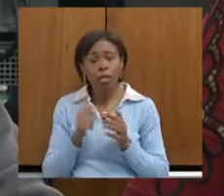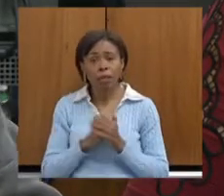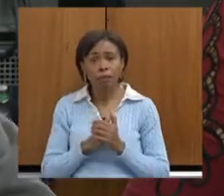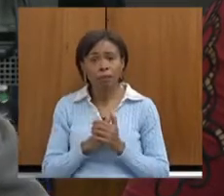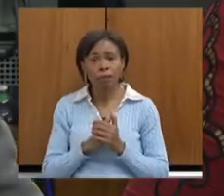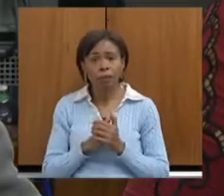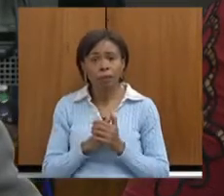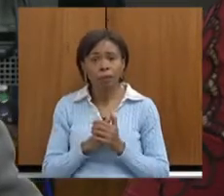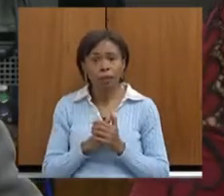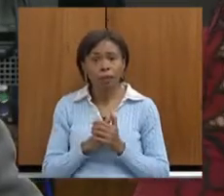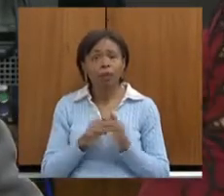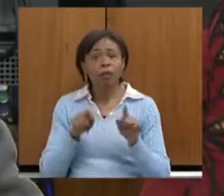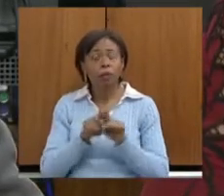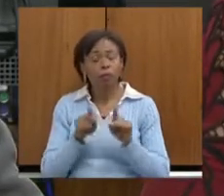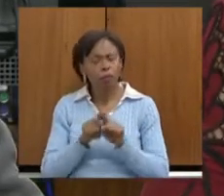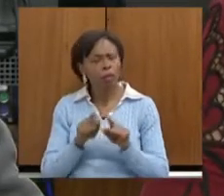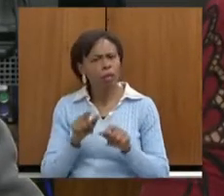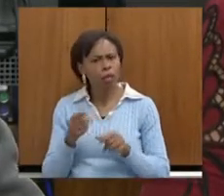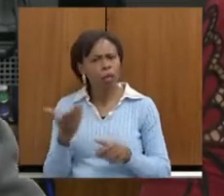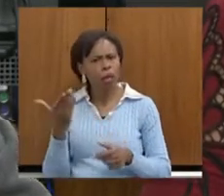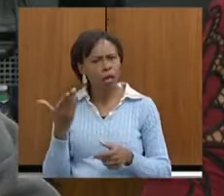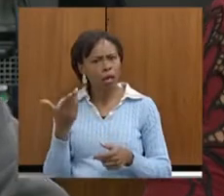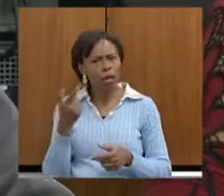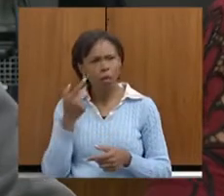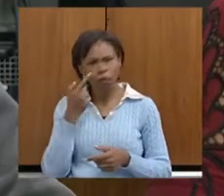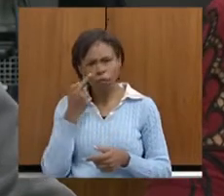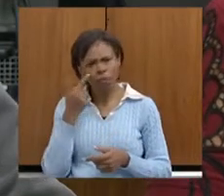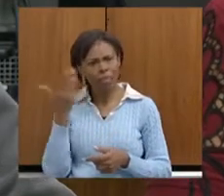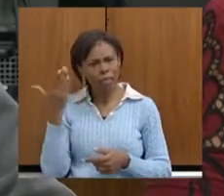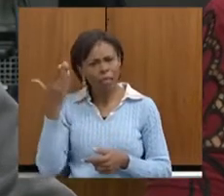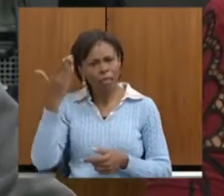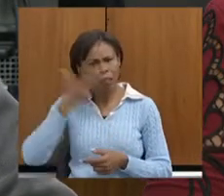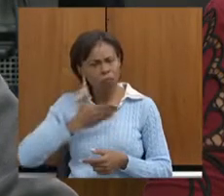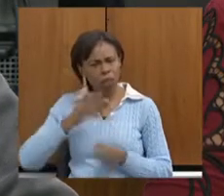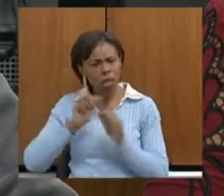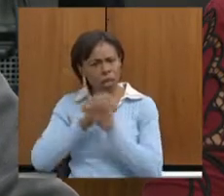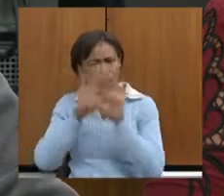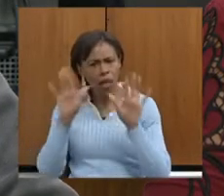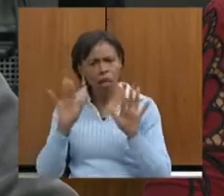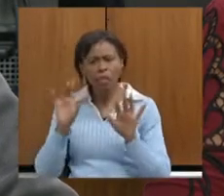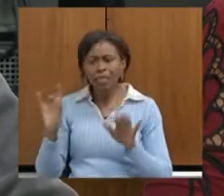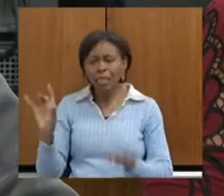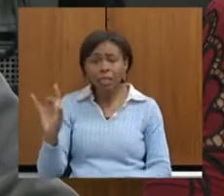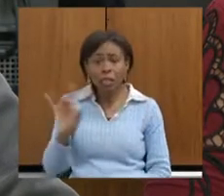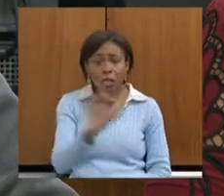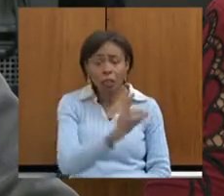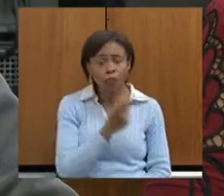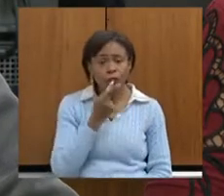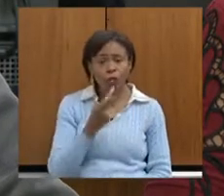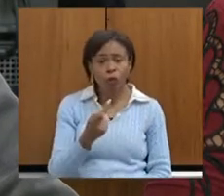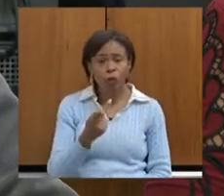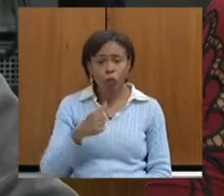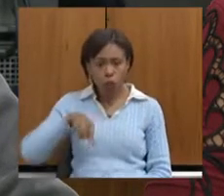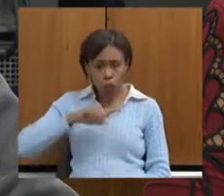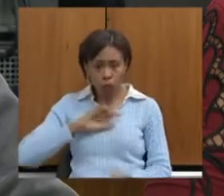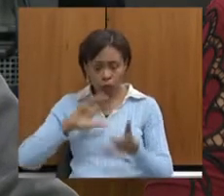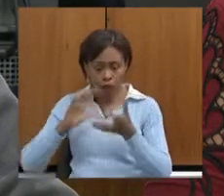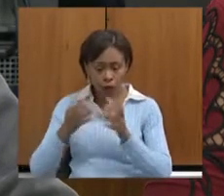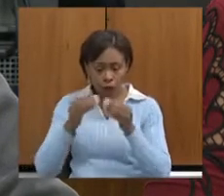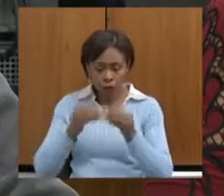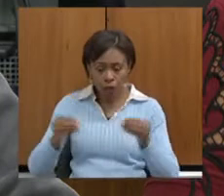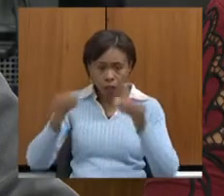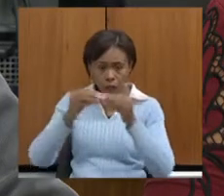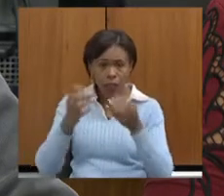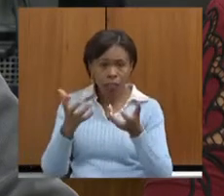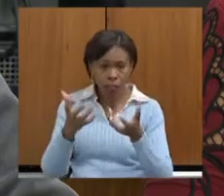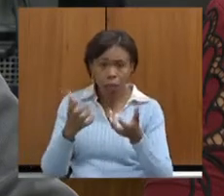gente é muito nítido gente em toda tejidos aqui né a reparação que queremos é muito